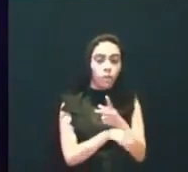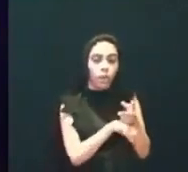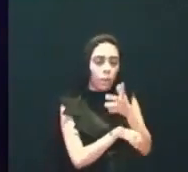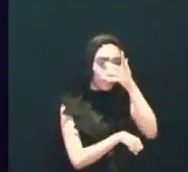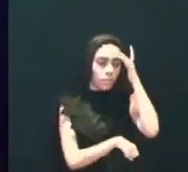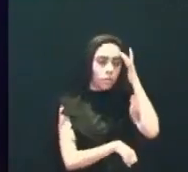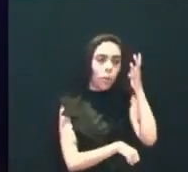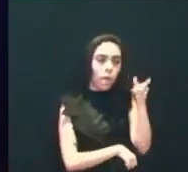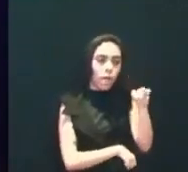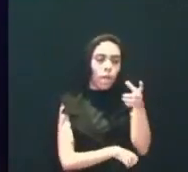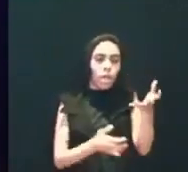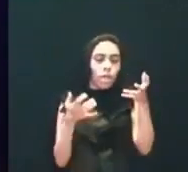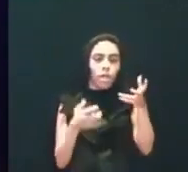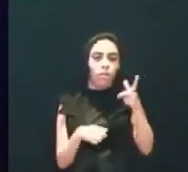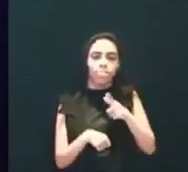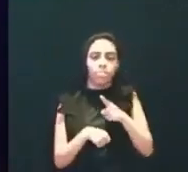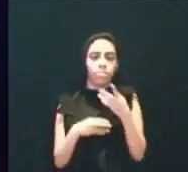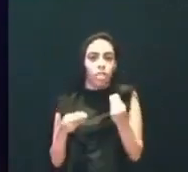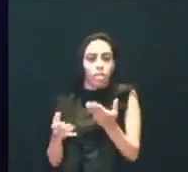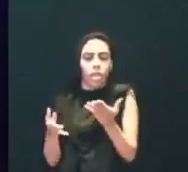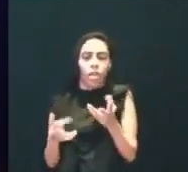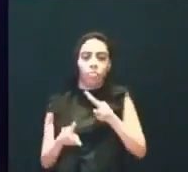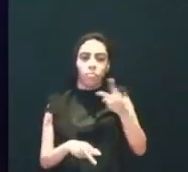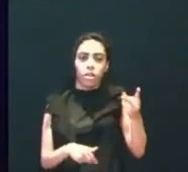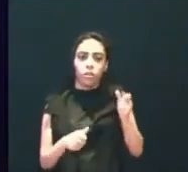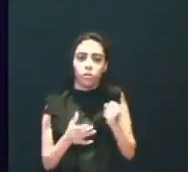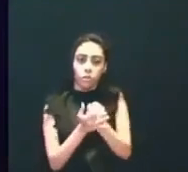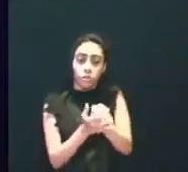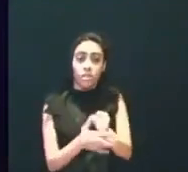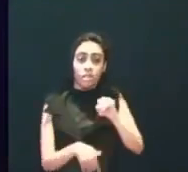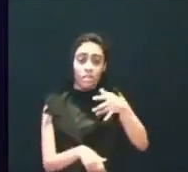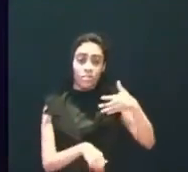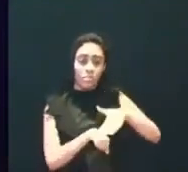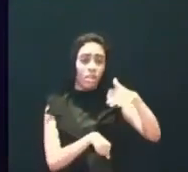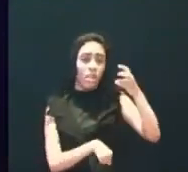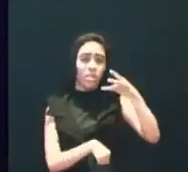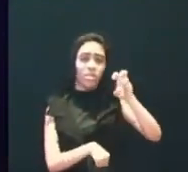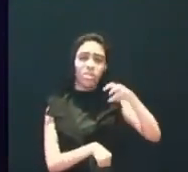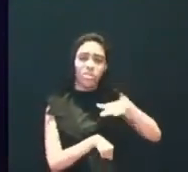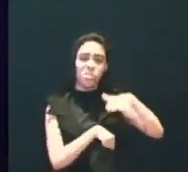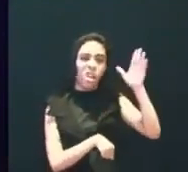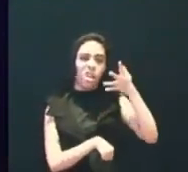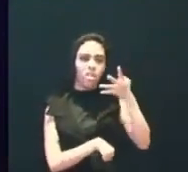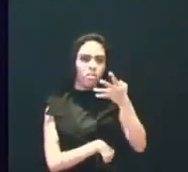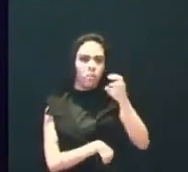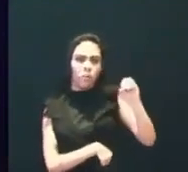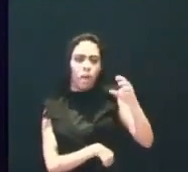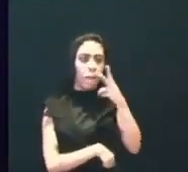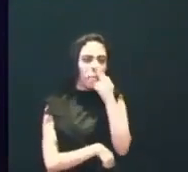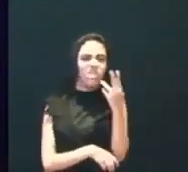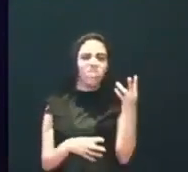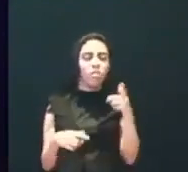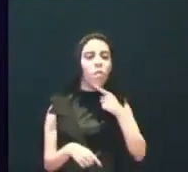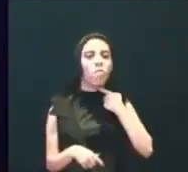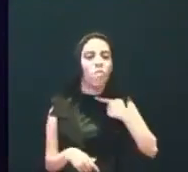geralmente tem uma pessoa que quer fazer a doação. E as pessoas, quando passam dos 35, 40, 45 anos, já não são tão assim, com vontade